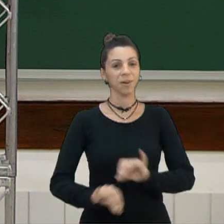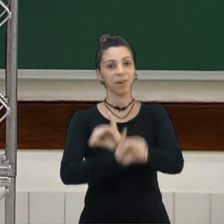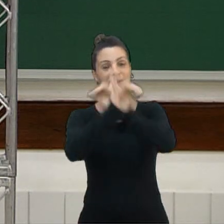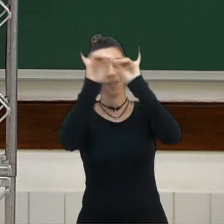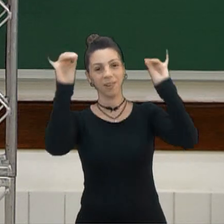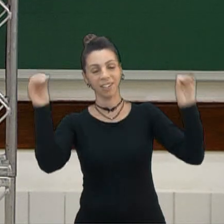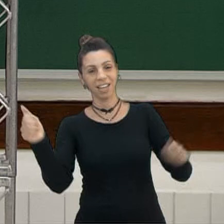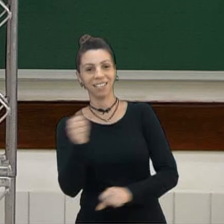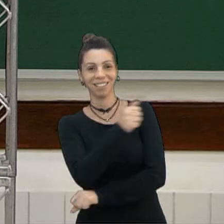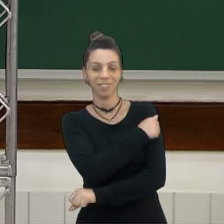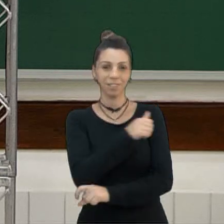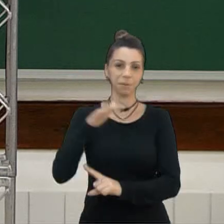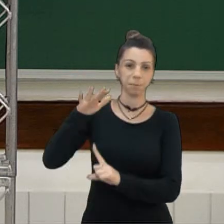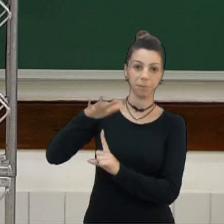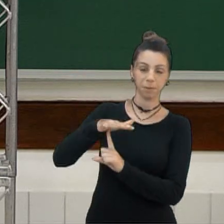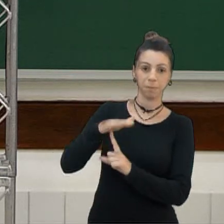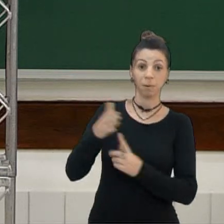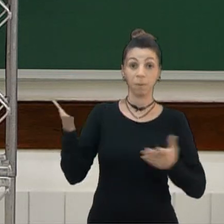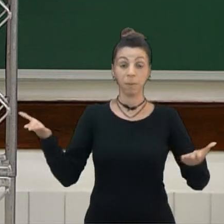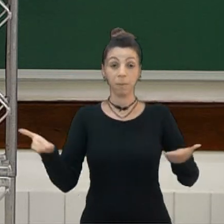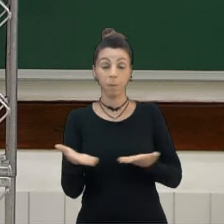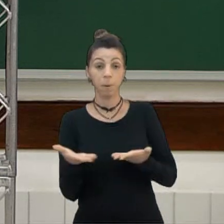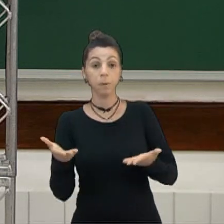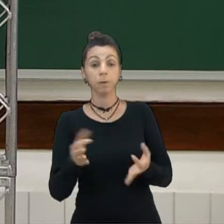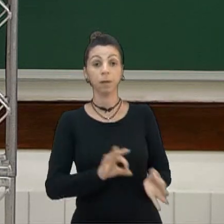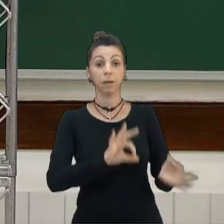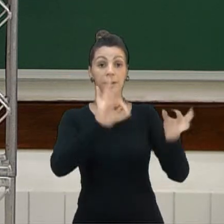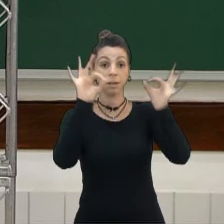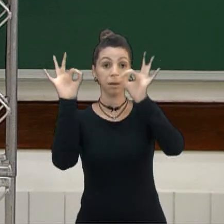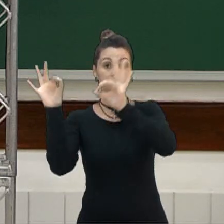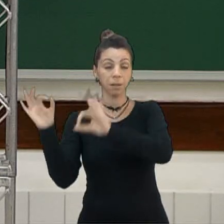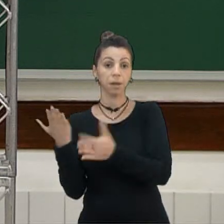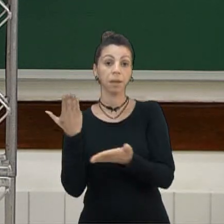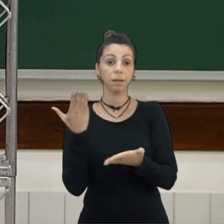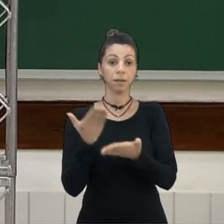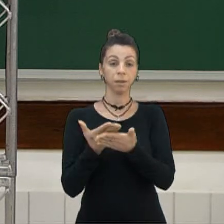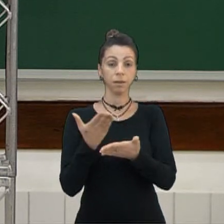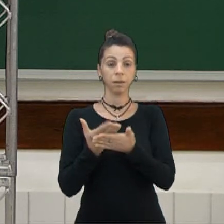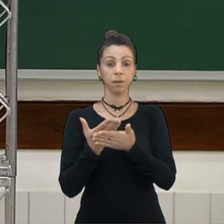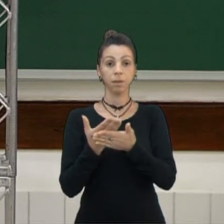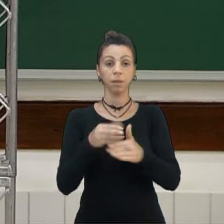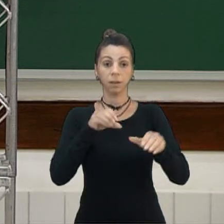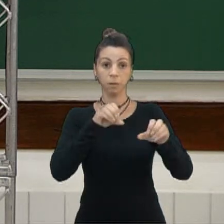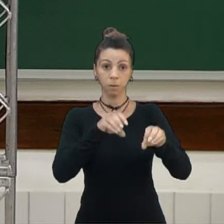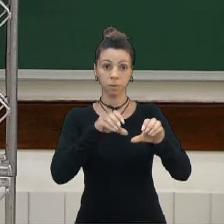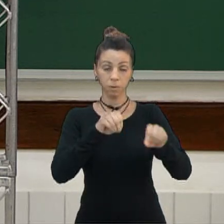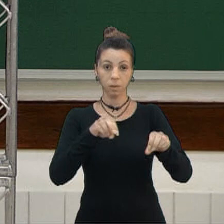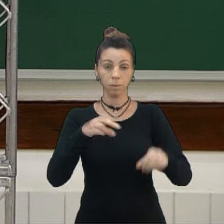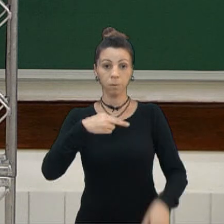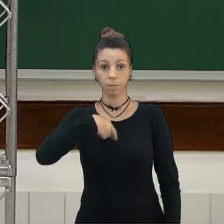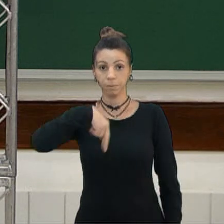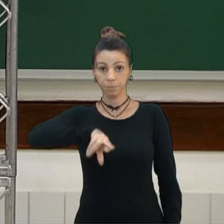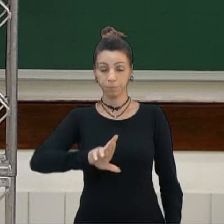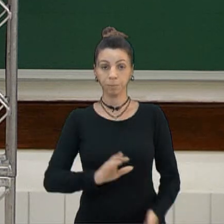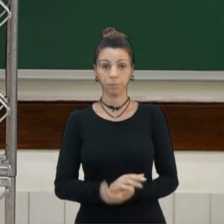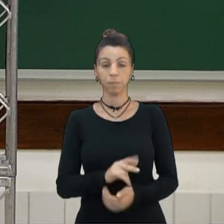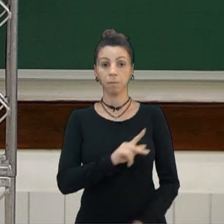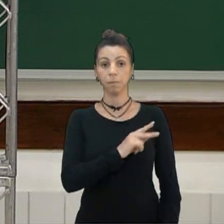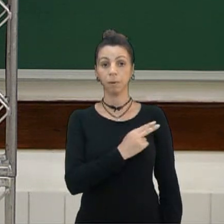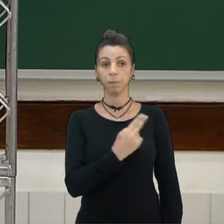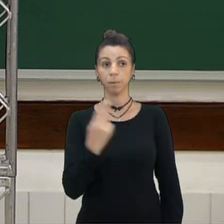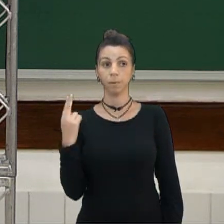Olá, estudantes do Paraná. Hoje vamos assistir mais uma aula de ensino religioso. Meu